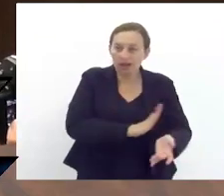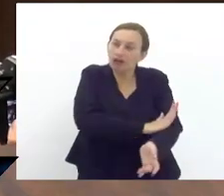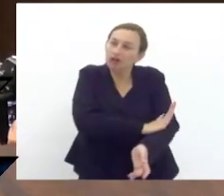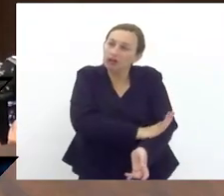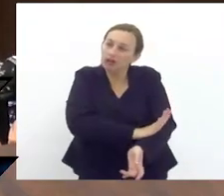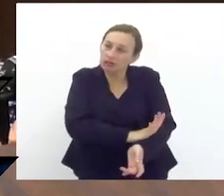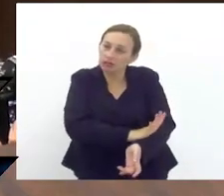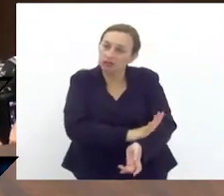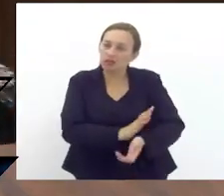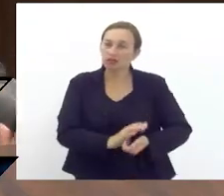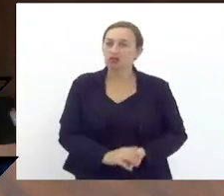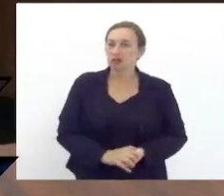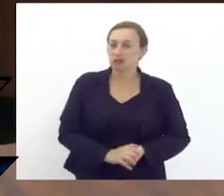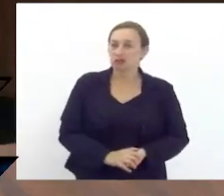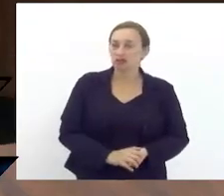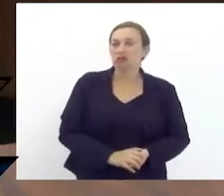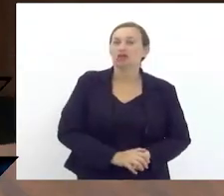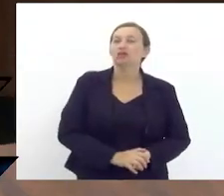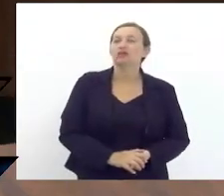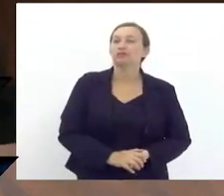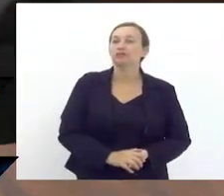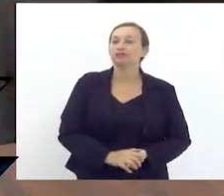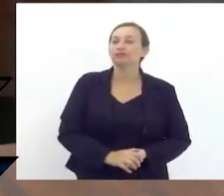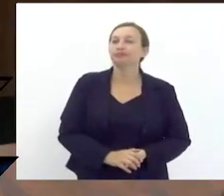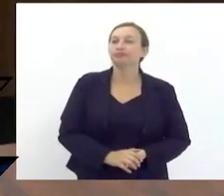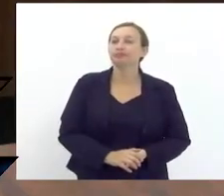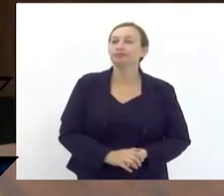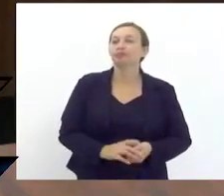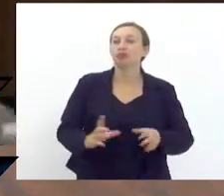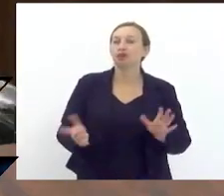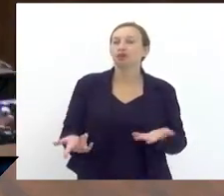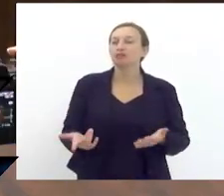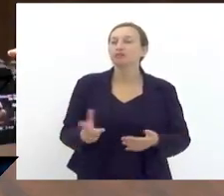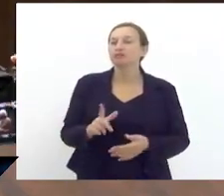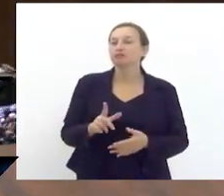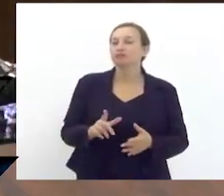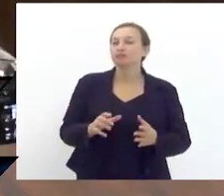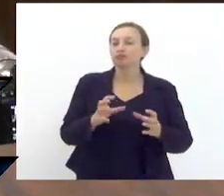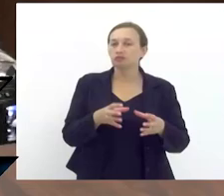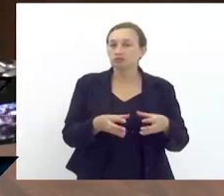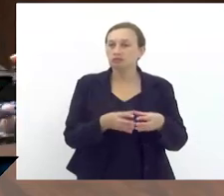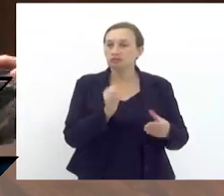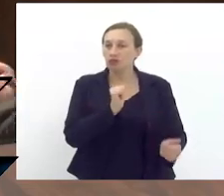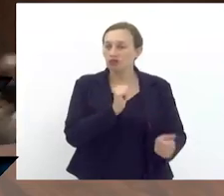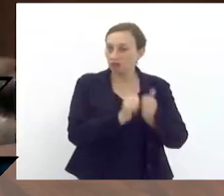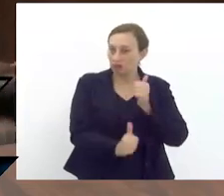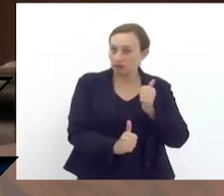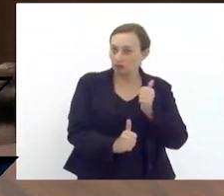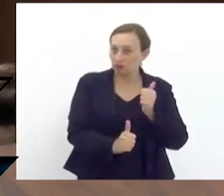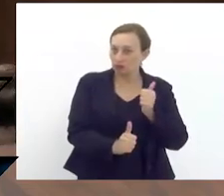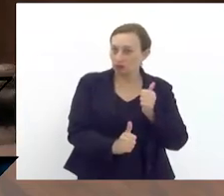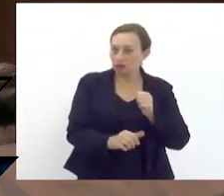fim da conivência com hashima inclusive de uma liga de futebol que acabou transformando